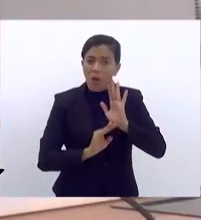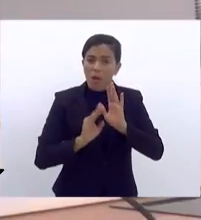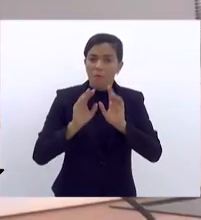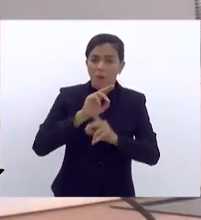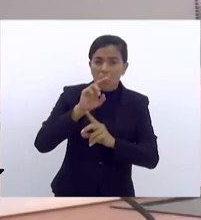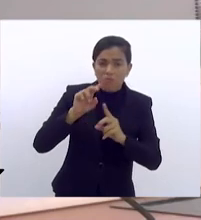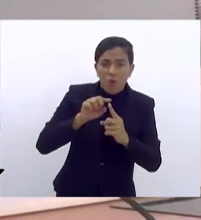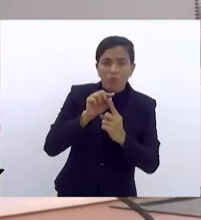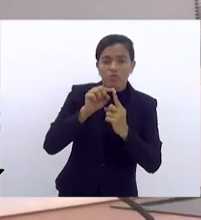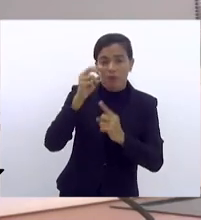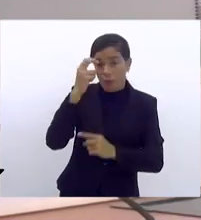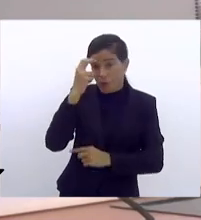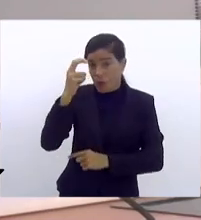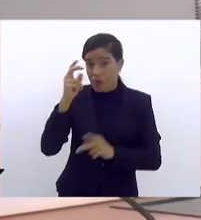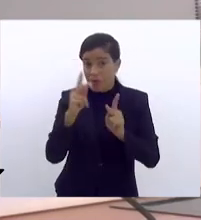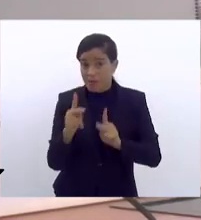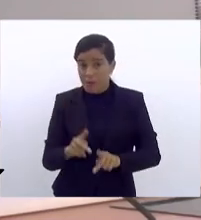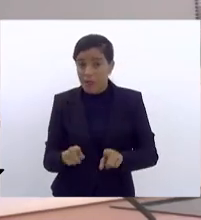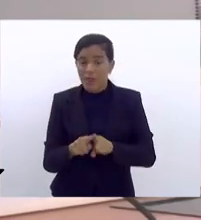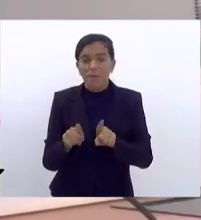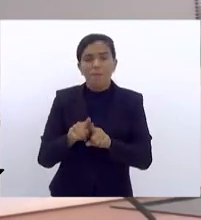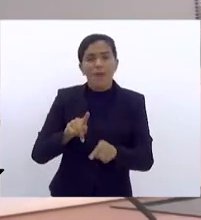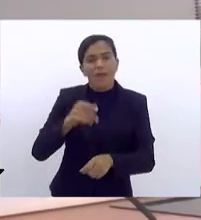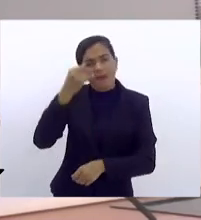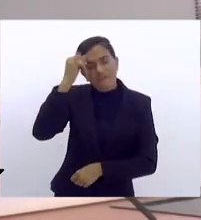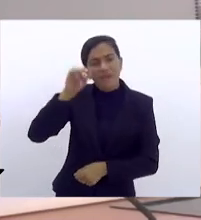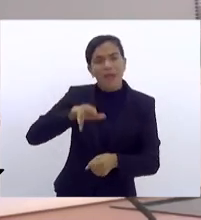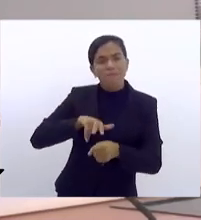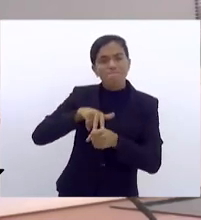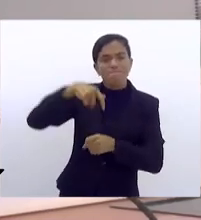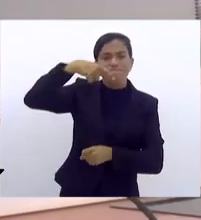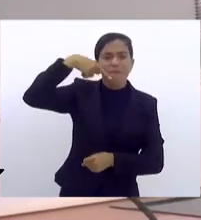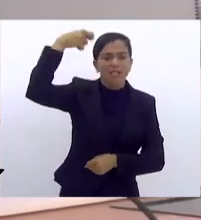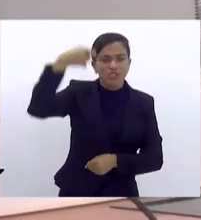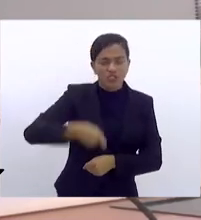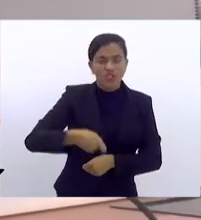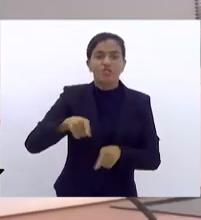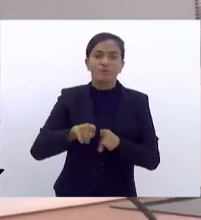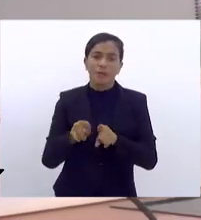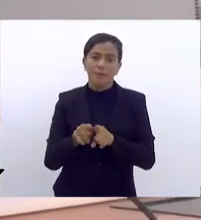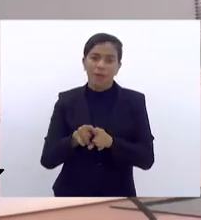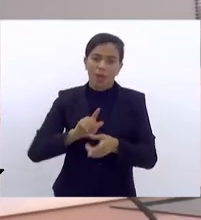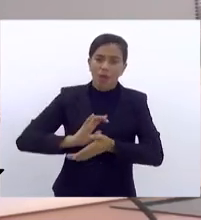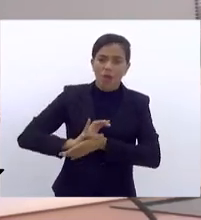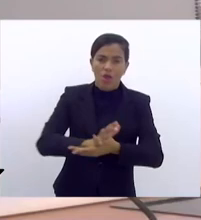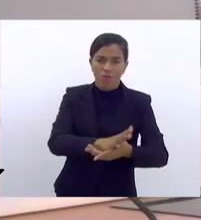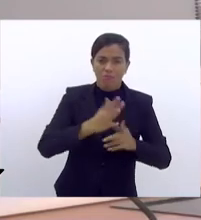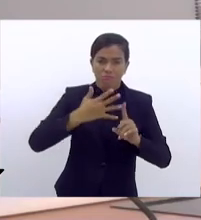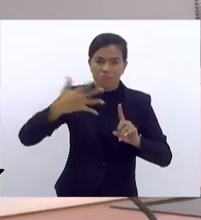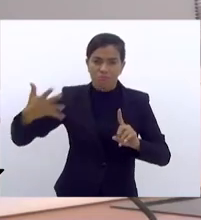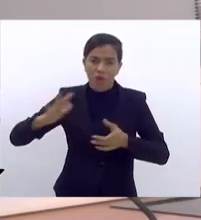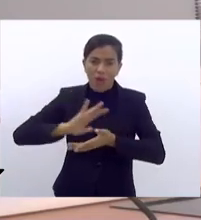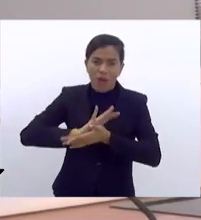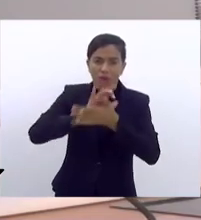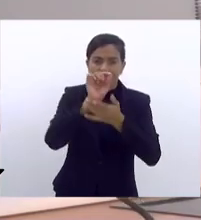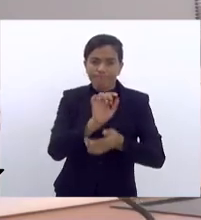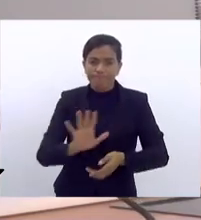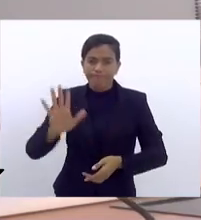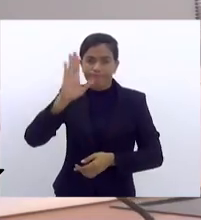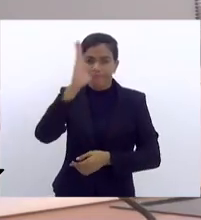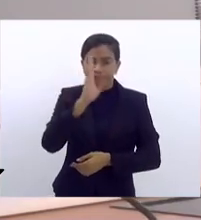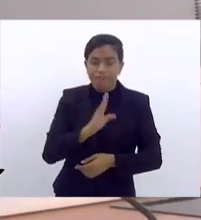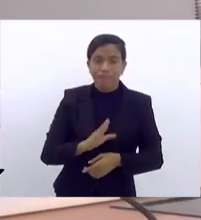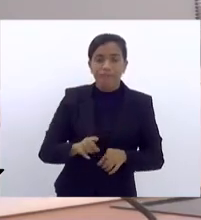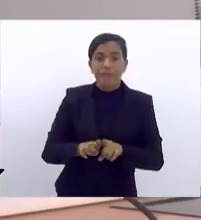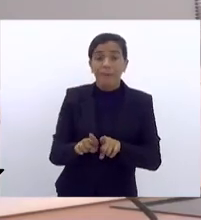visando evitar ocorrências de machismo racismo homofobia e discriminação intimidação sistemática bullying a